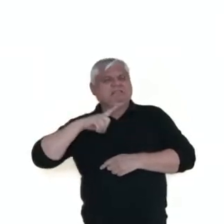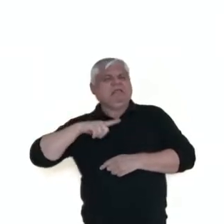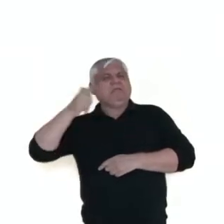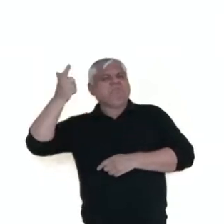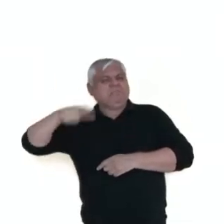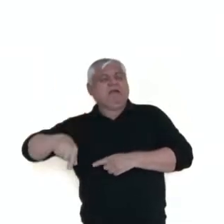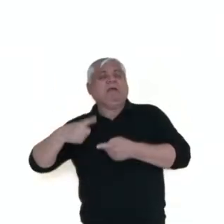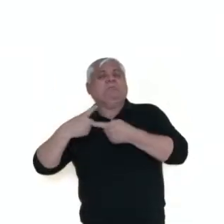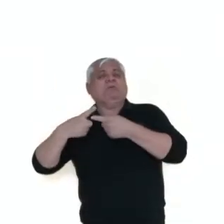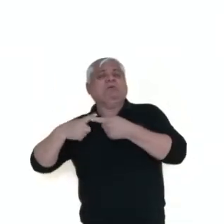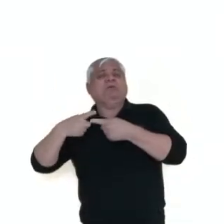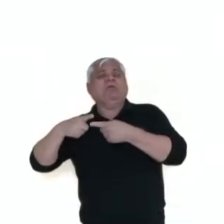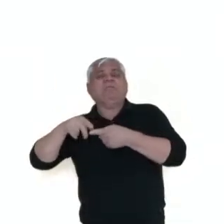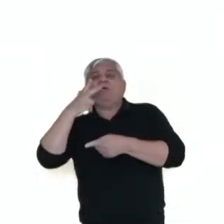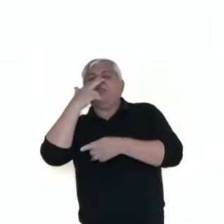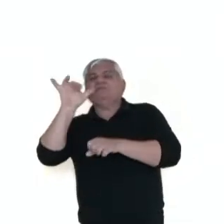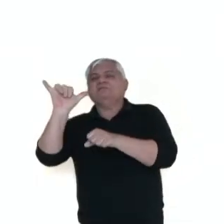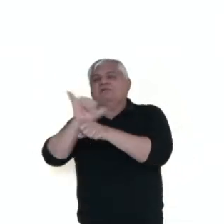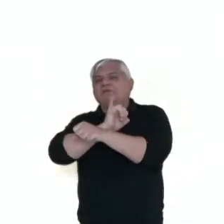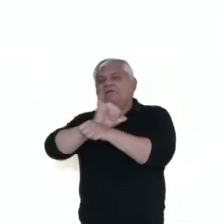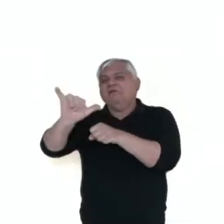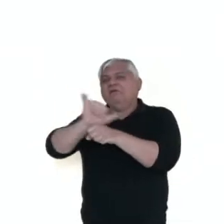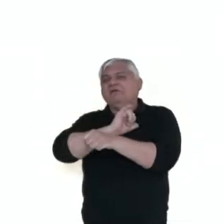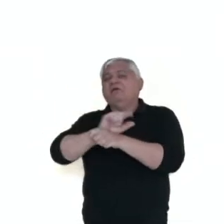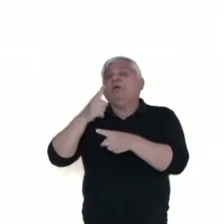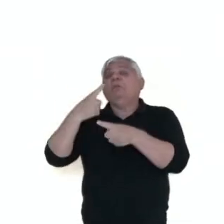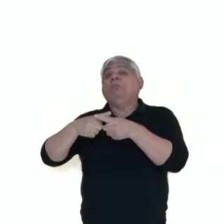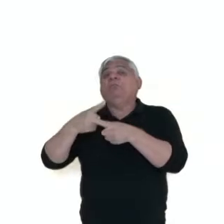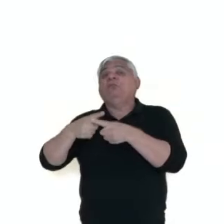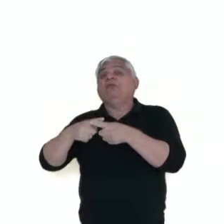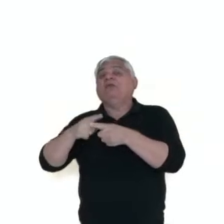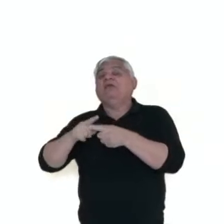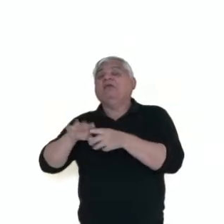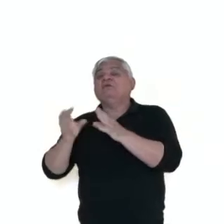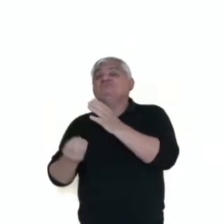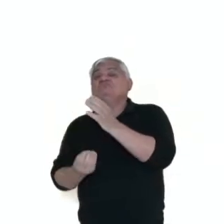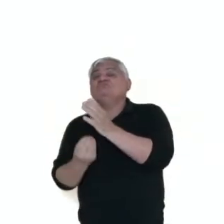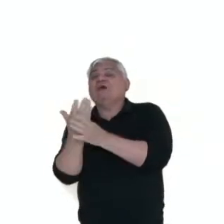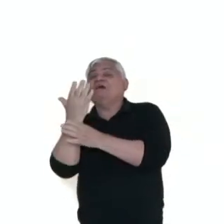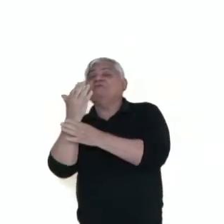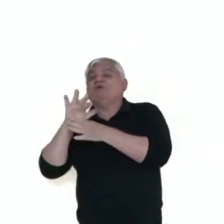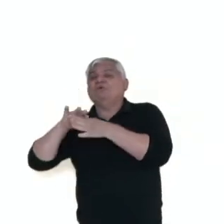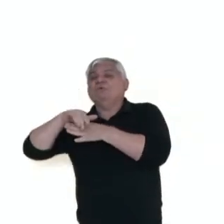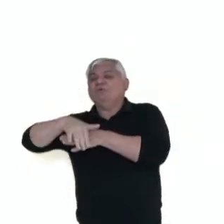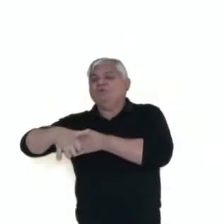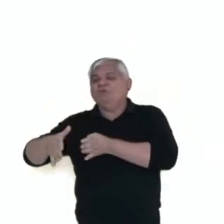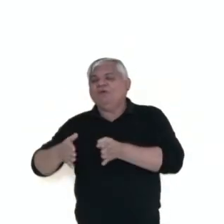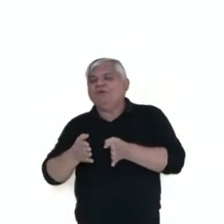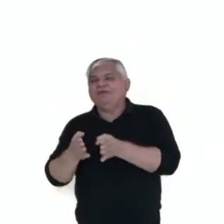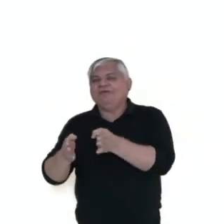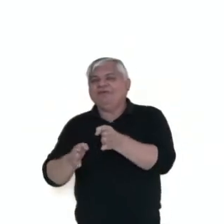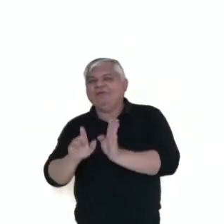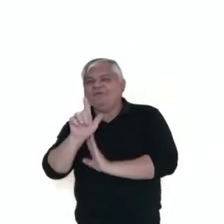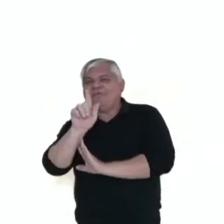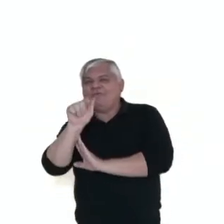vista hídrico, porque abrange as nascentes dos principais rios da Índia e do Paquistão, o rio Ganges e o